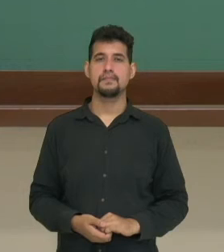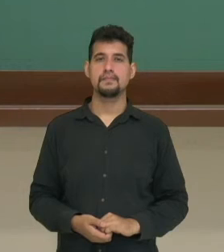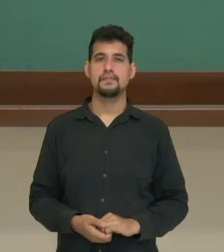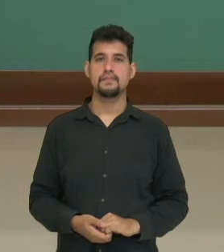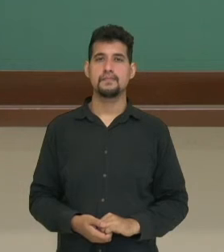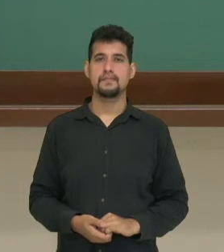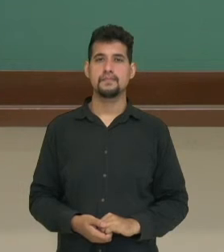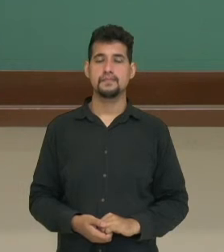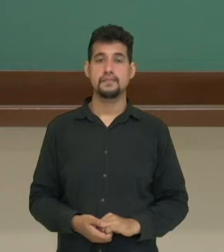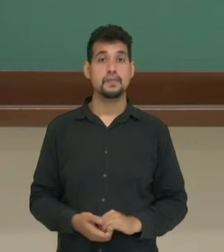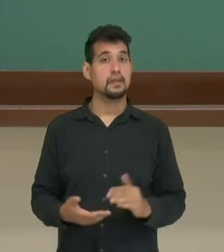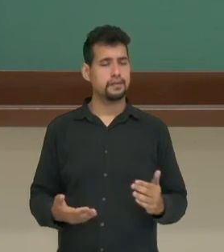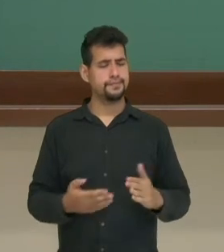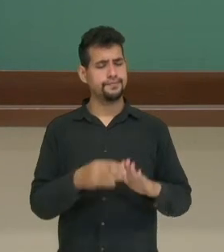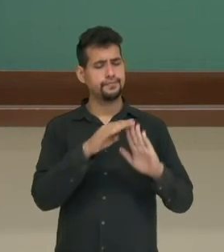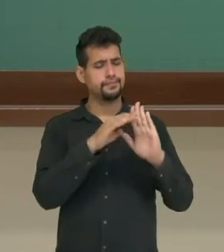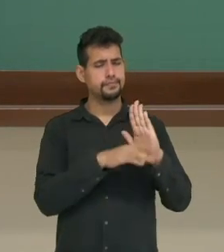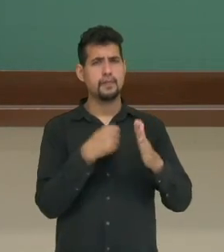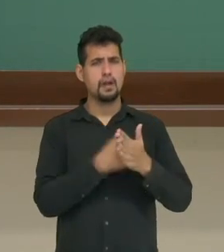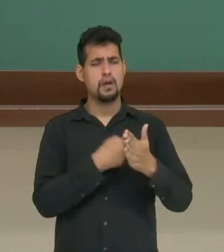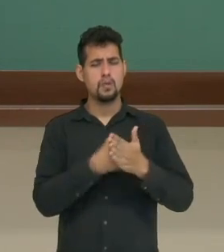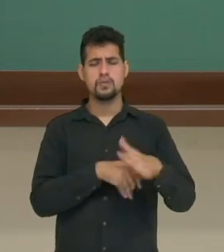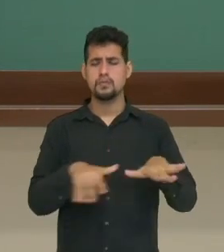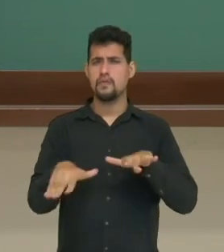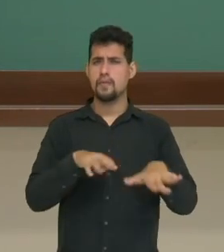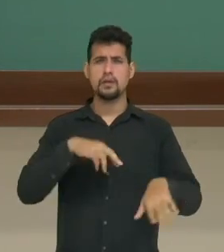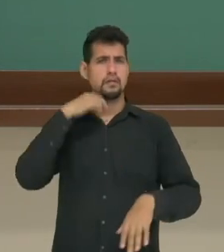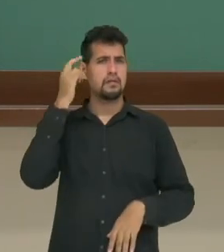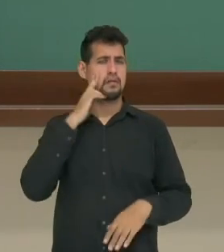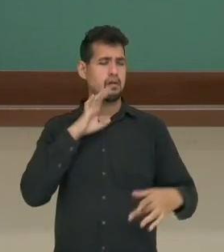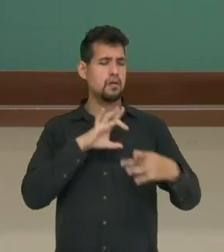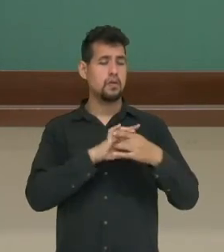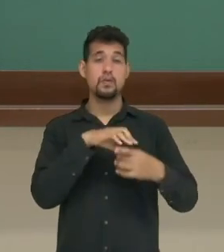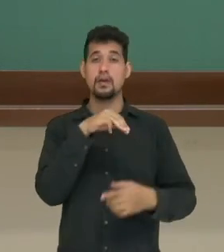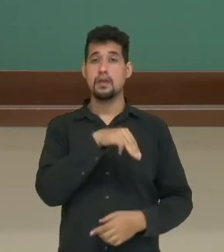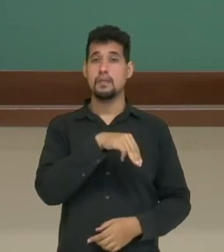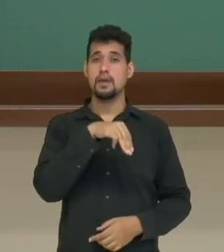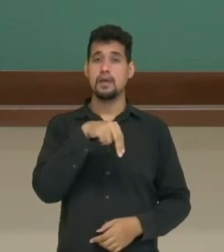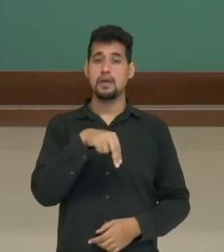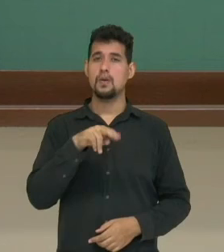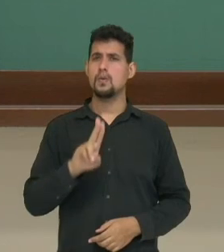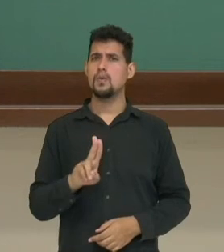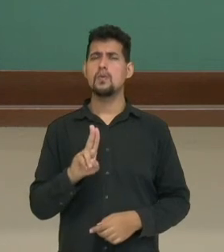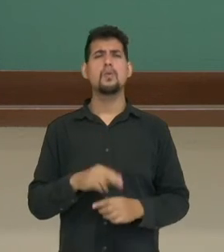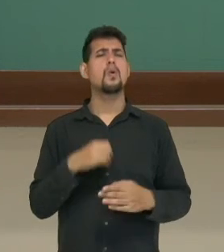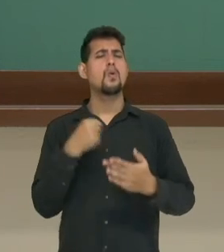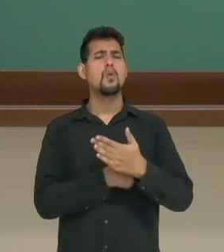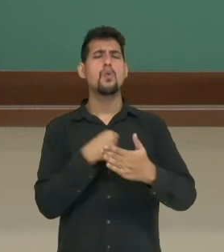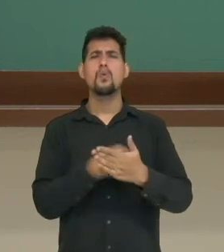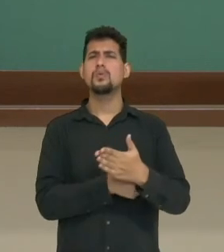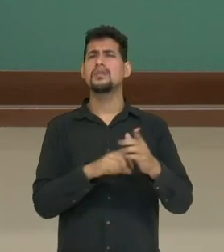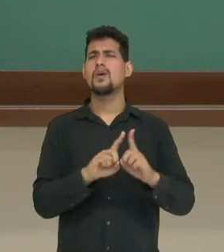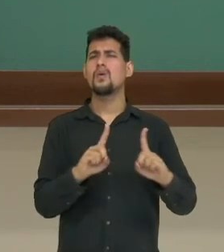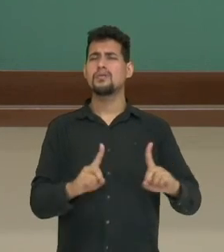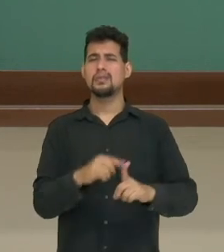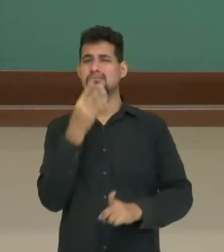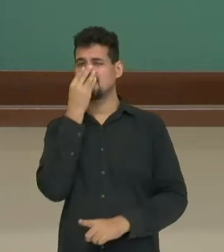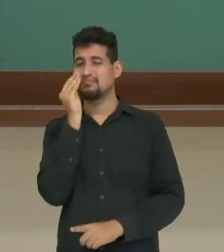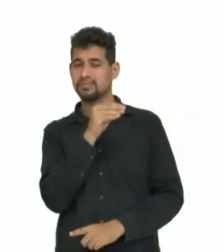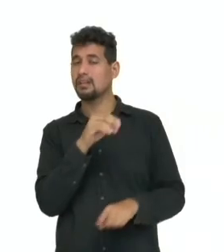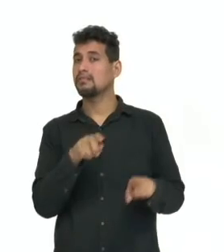Pauta de luta do Movimento Negro Unificado, MNU. luta contra o